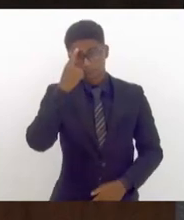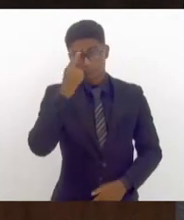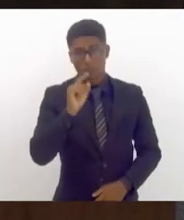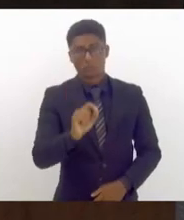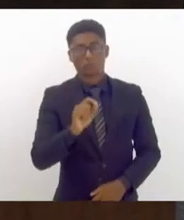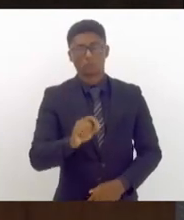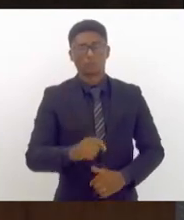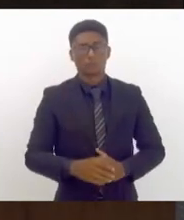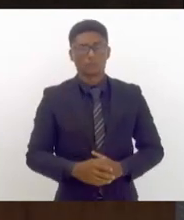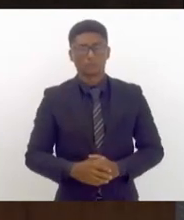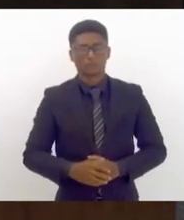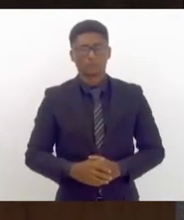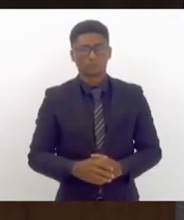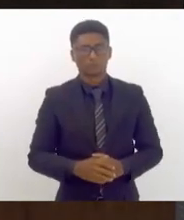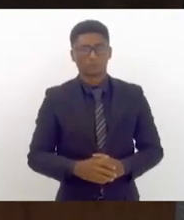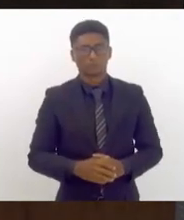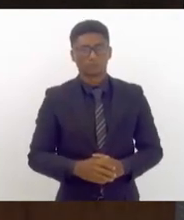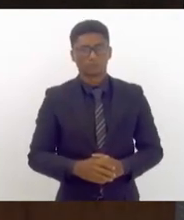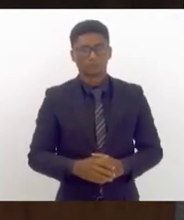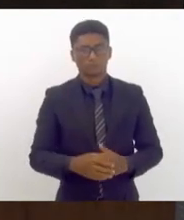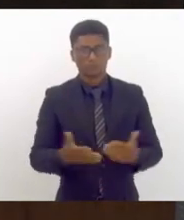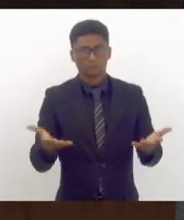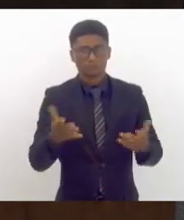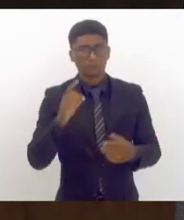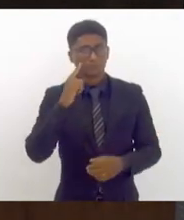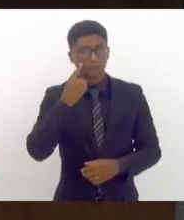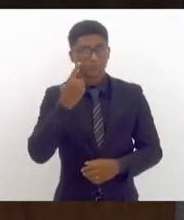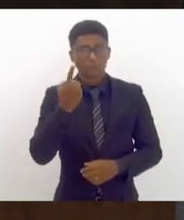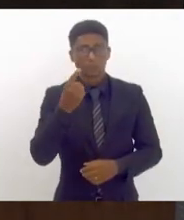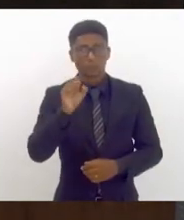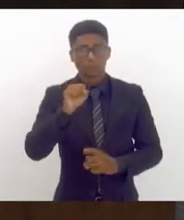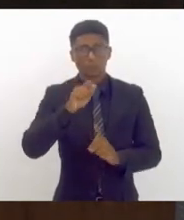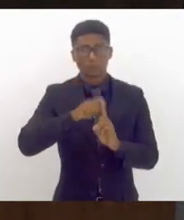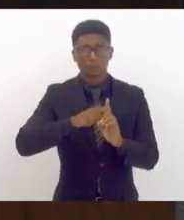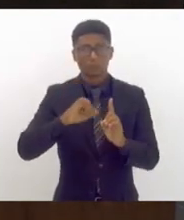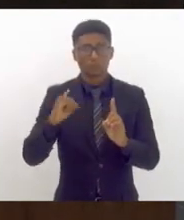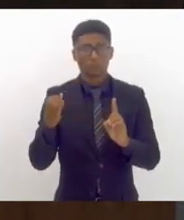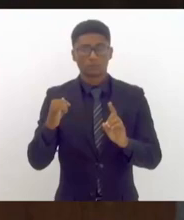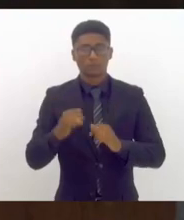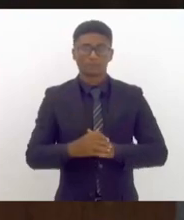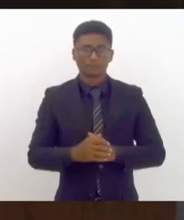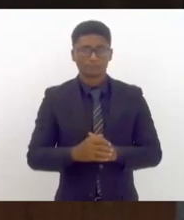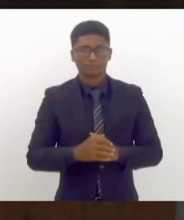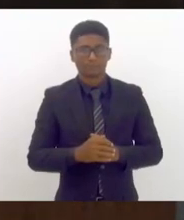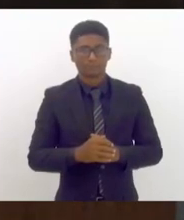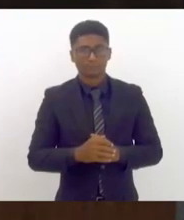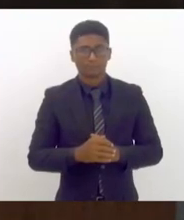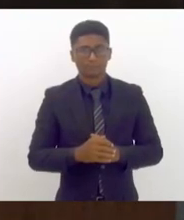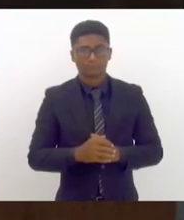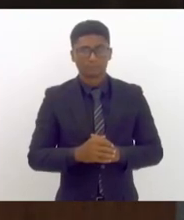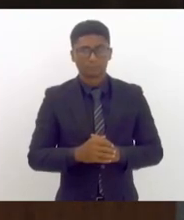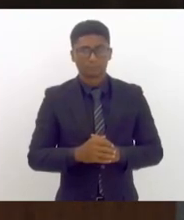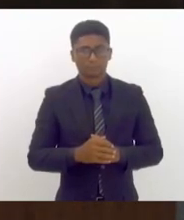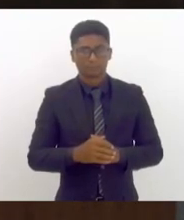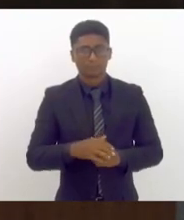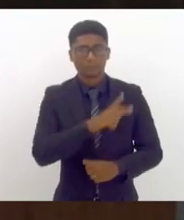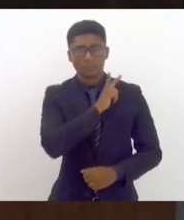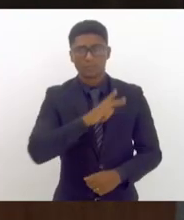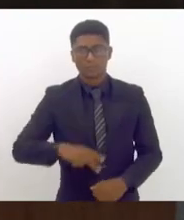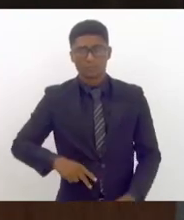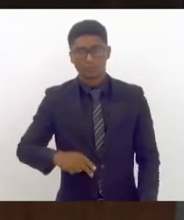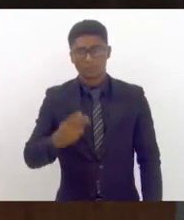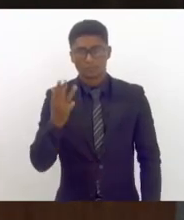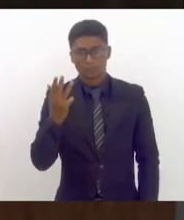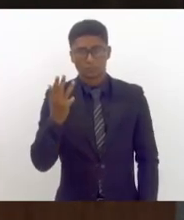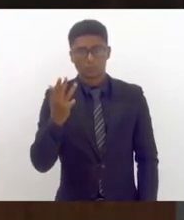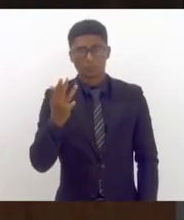que agora, no dia 18 de janeiro, a gente teve o presidente Luiz Inácio Lula da